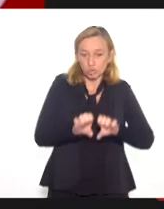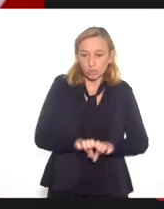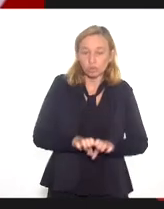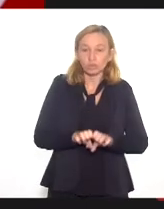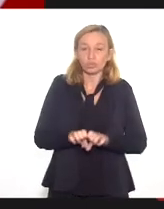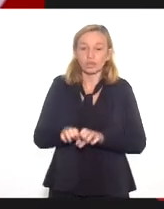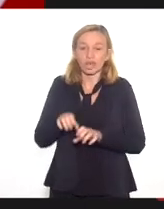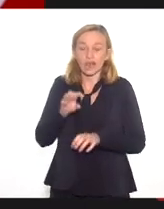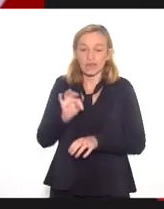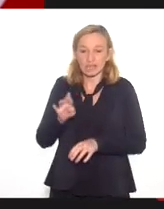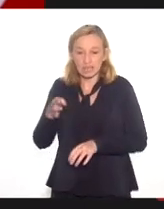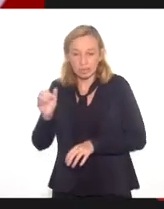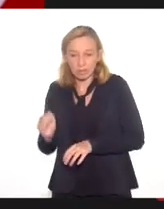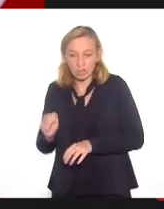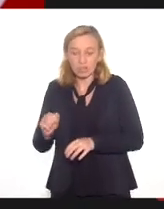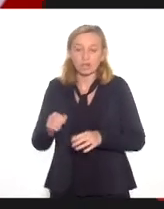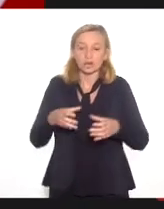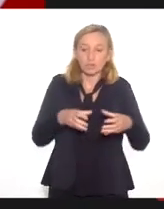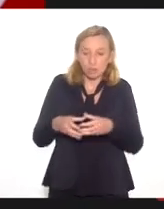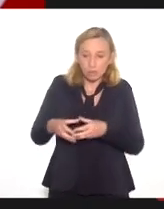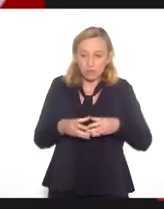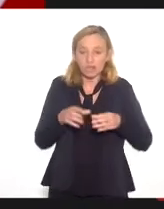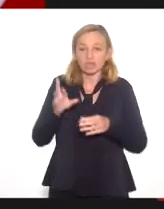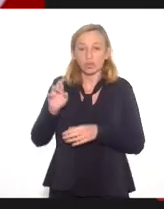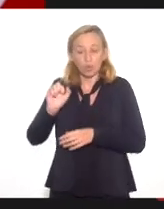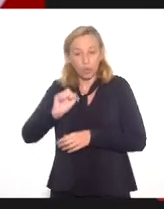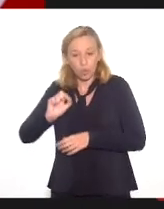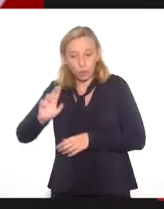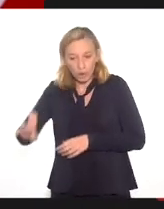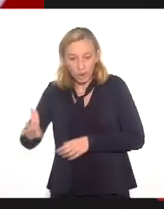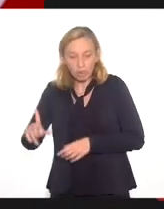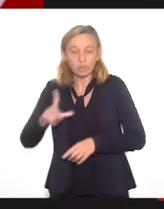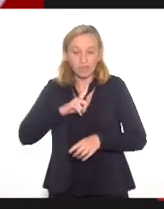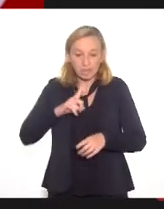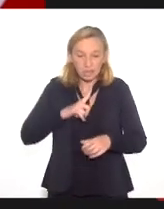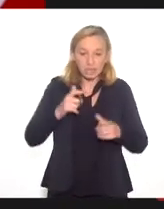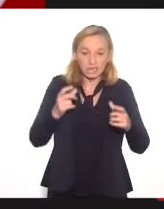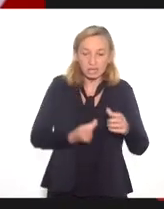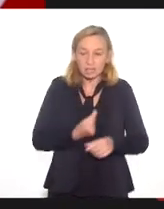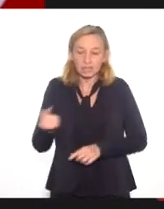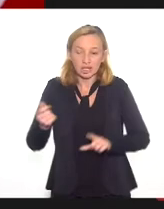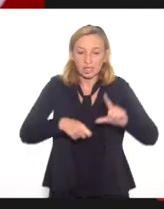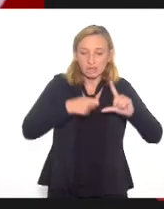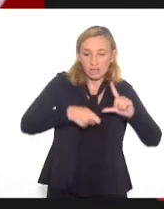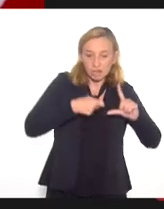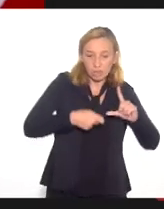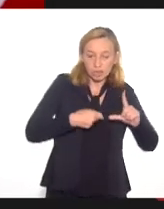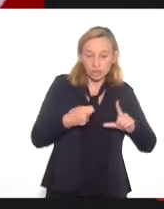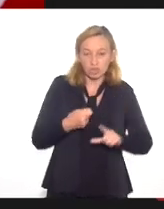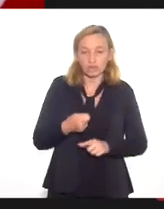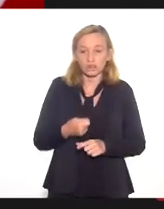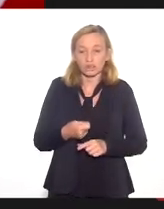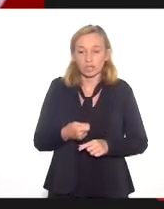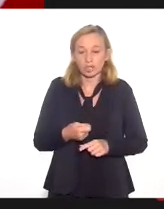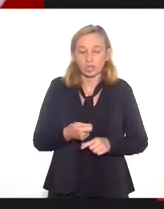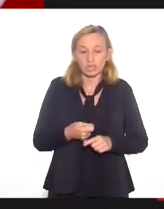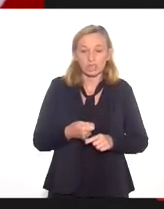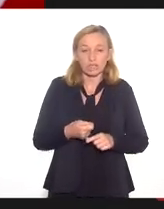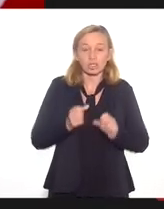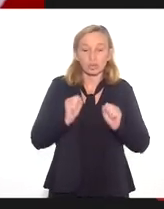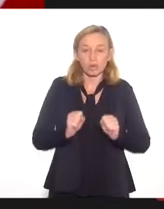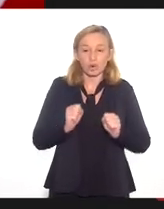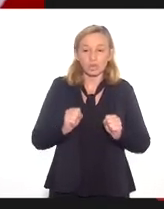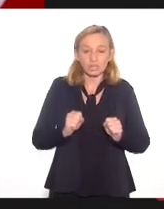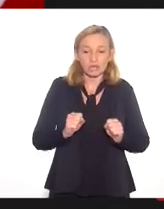assentamentos e comunidades rurais para garantir que a gente saia dessa lógica do atravessador e possa né esse